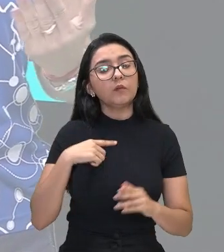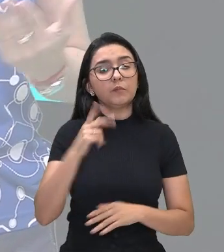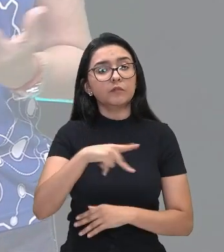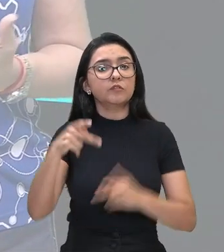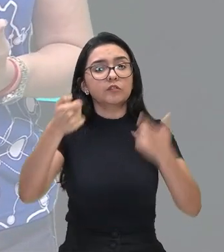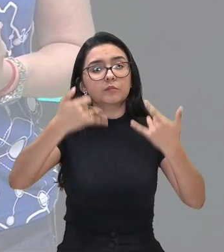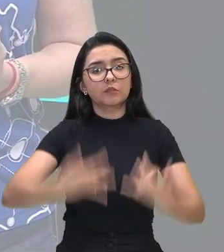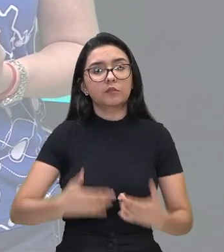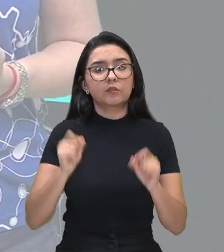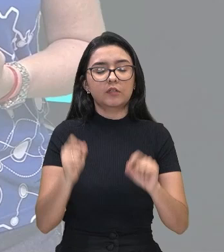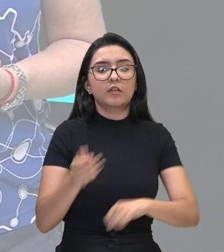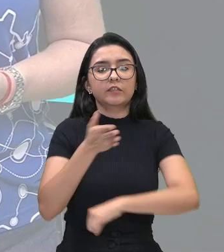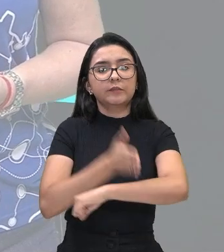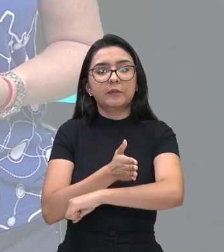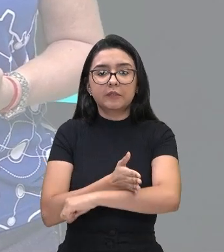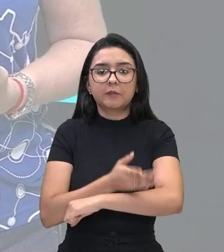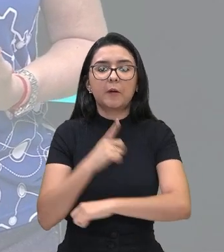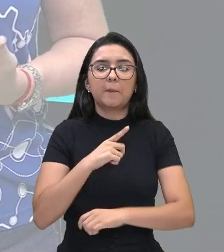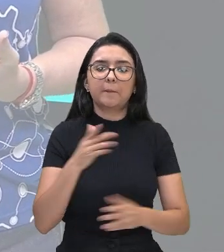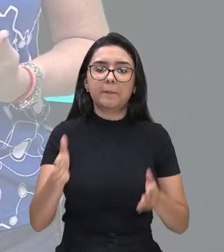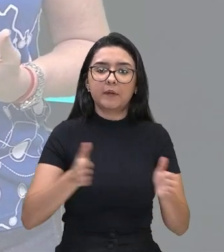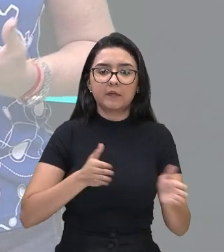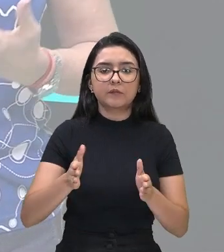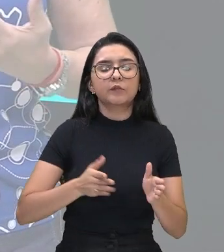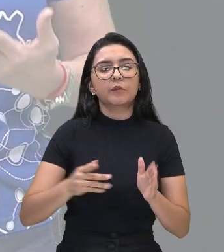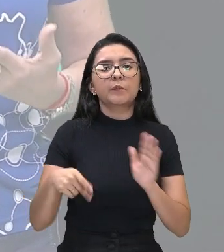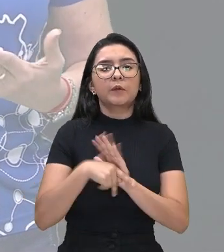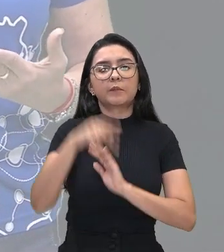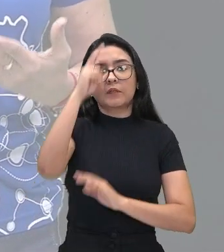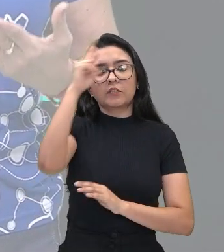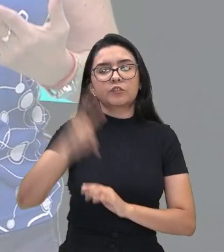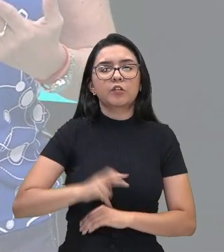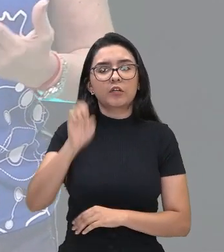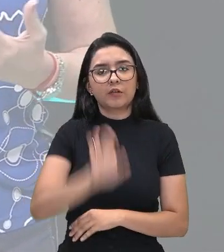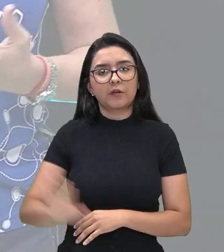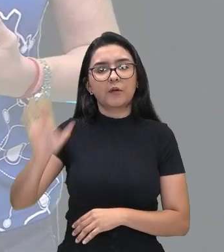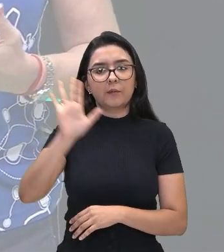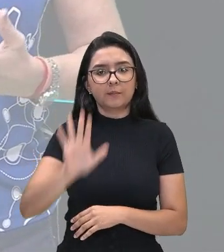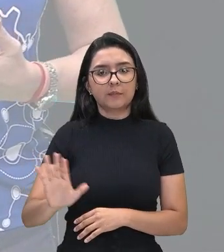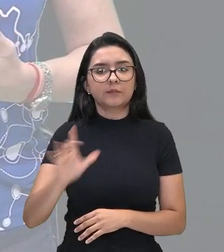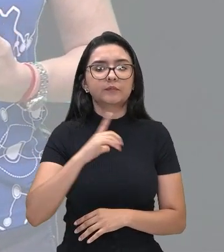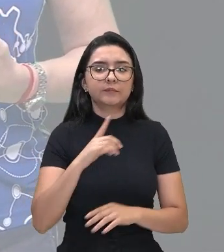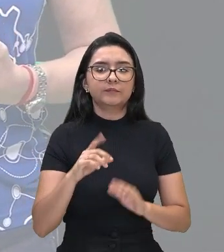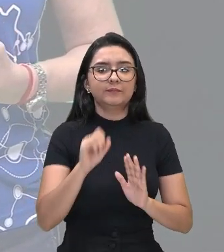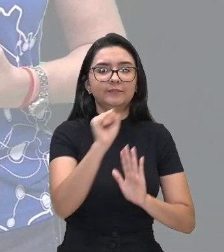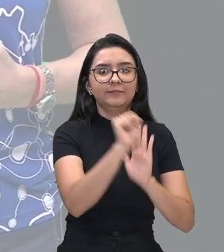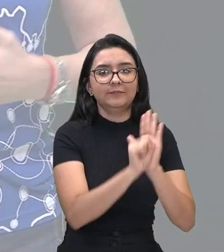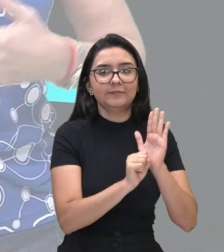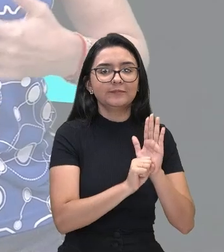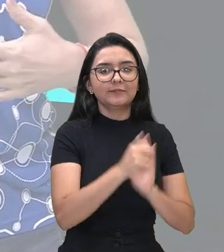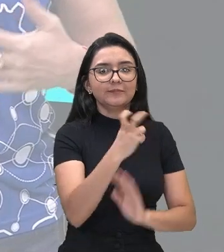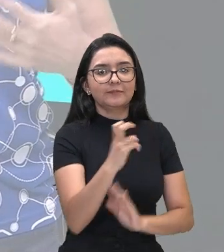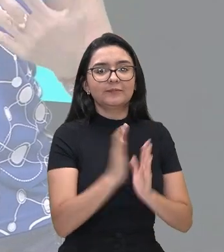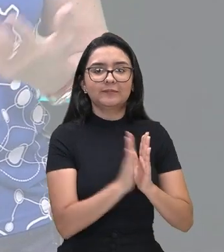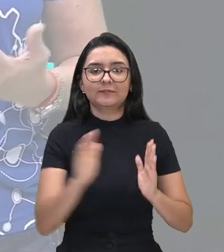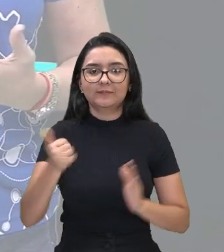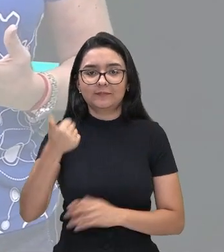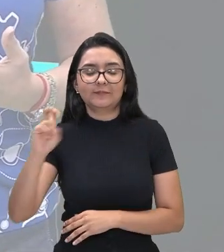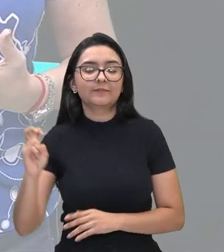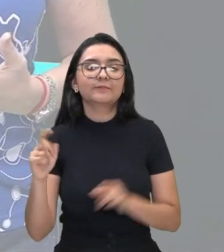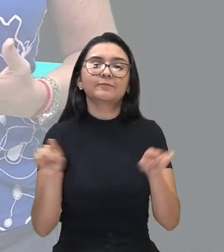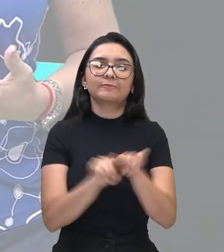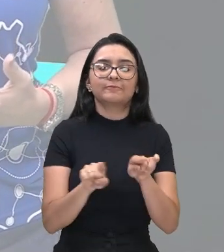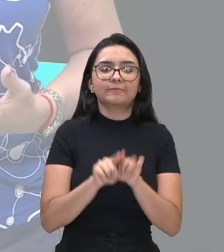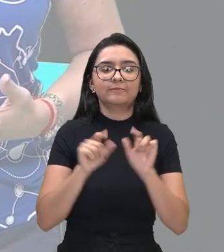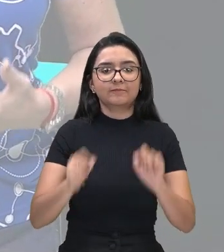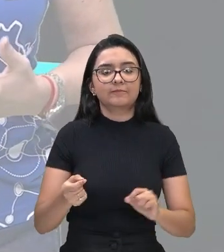falou, a Idade Média é um período da história da Europa entre os séculos V e XV, inicia-se com a queda